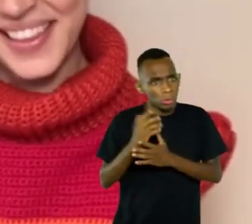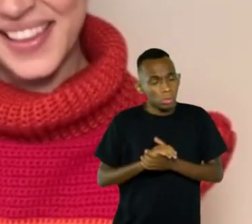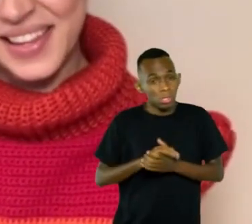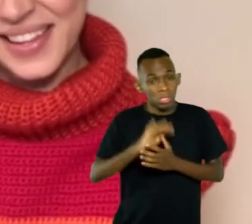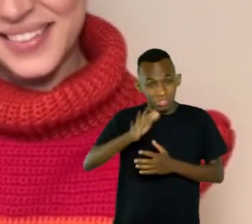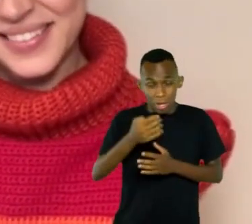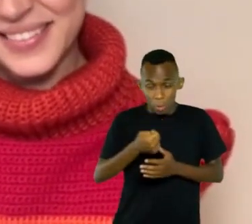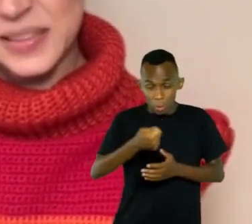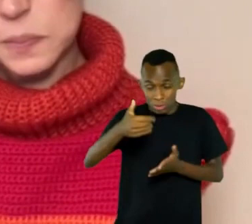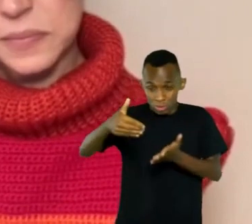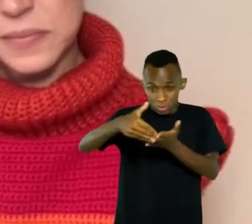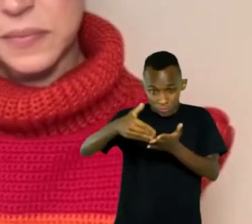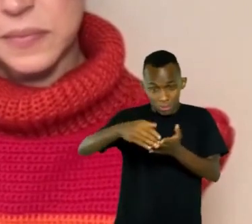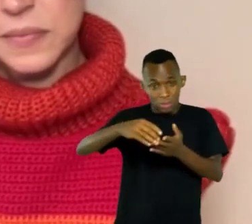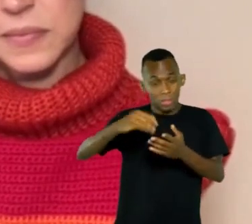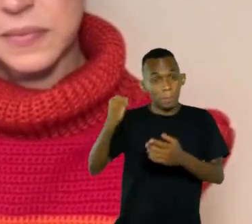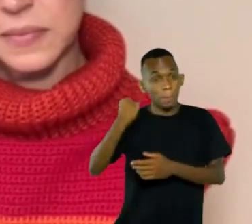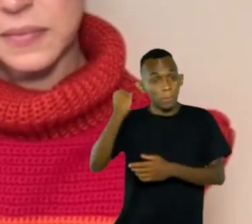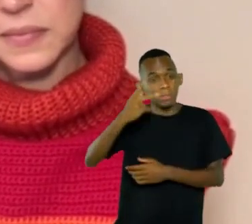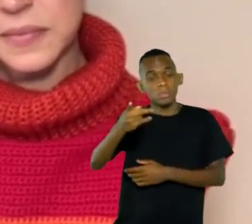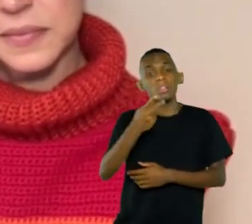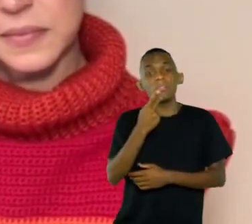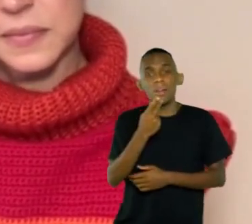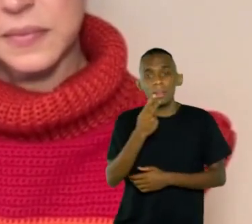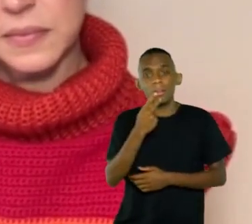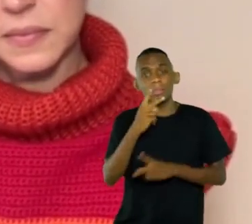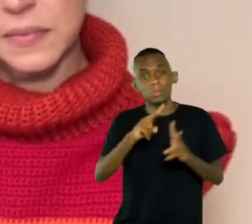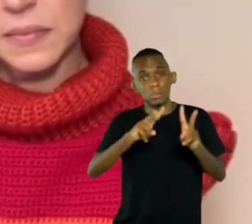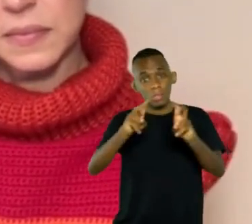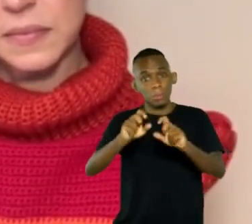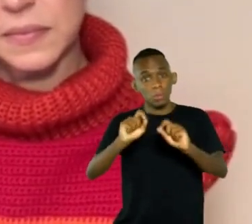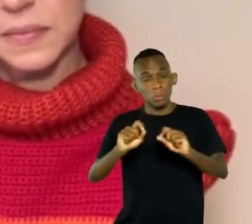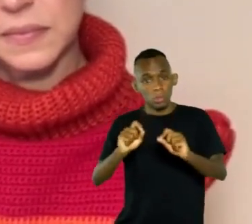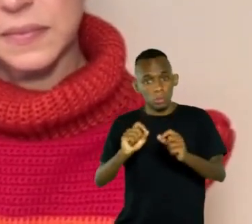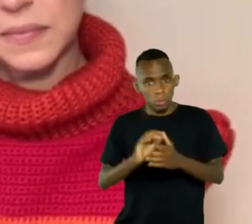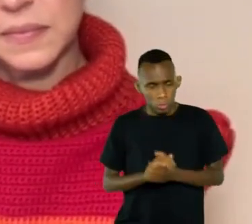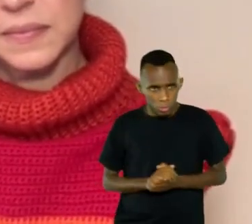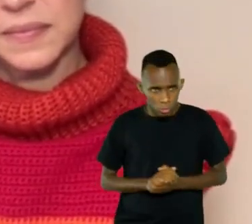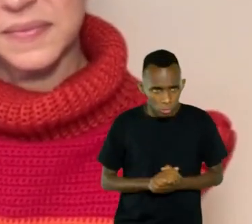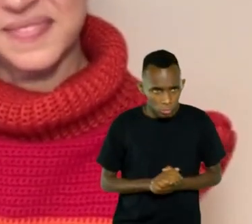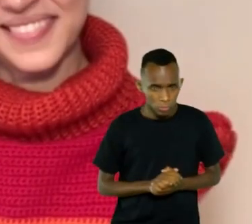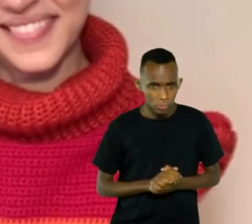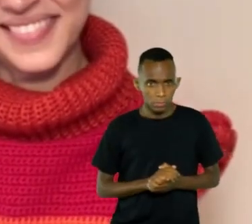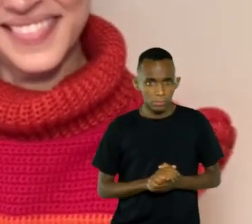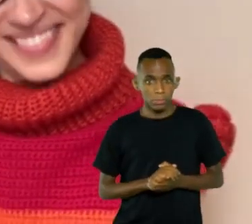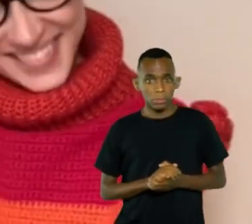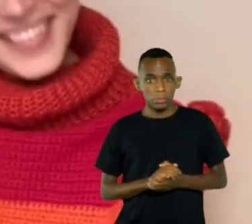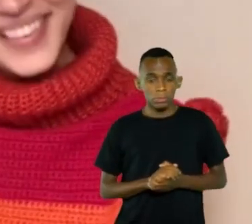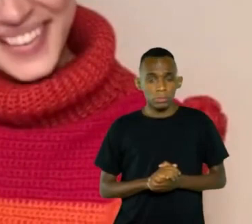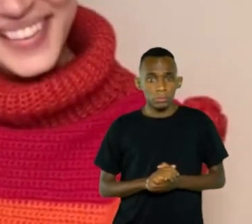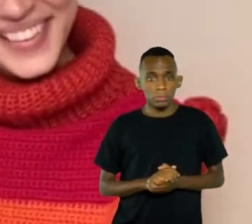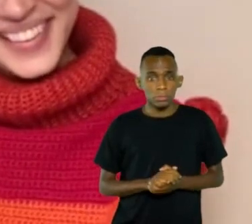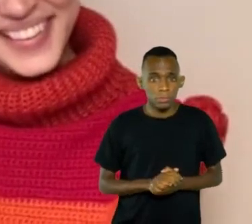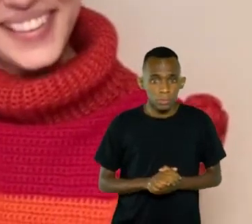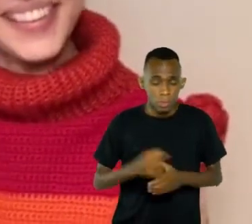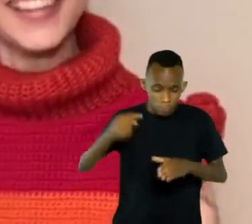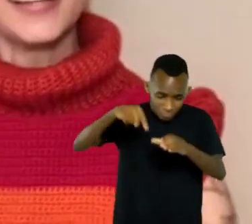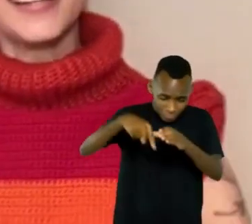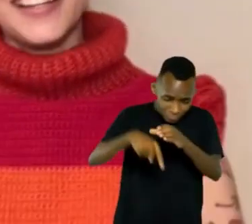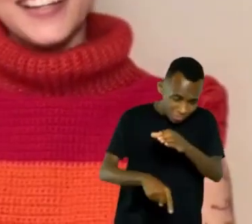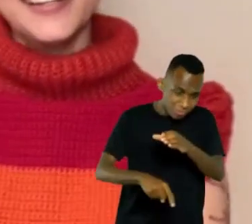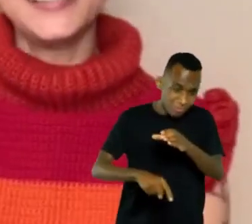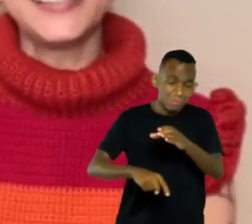falar a respeito disso, e está no livro também, que é os voos diários ao fundo do poço antes mesmo de levantar da